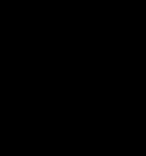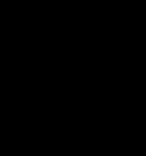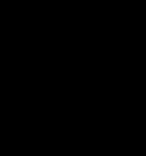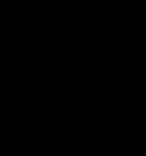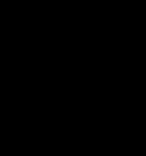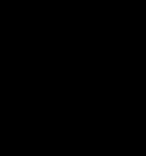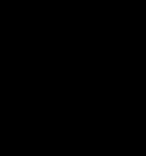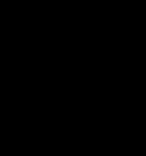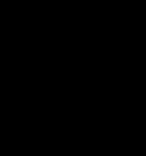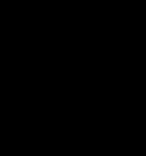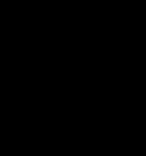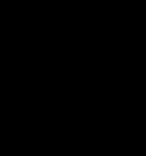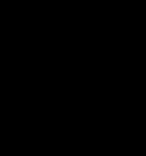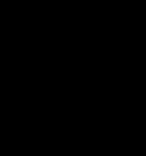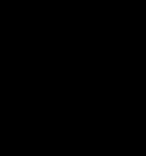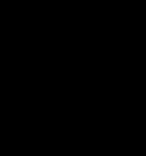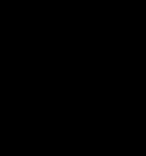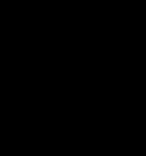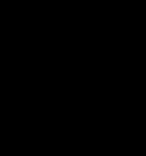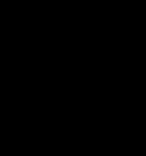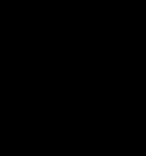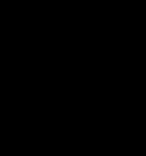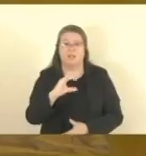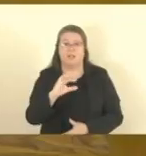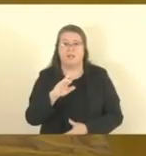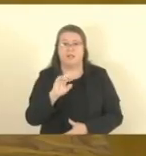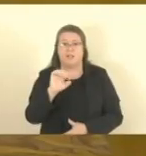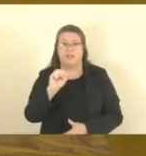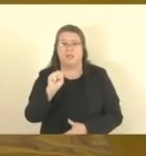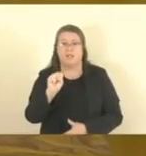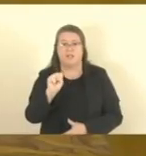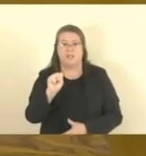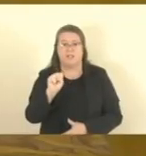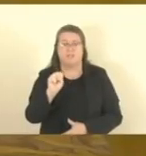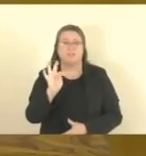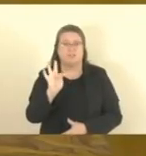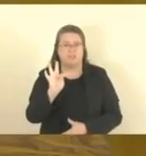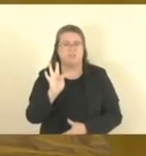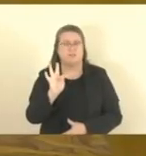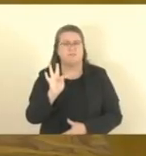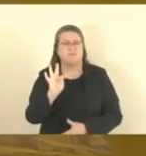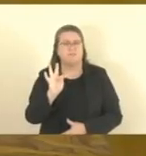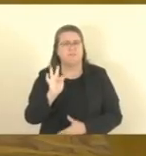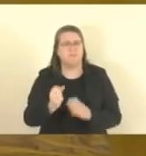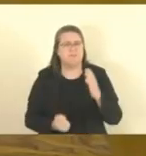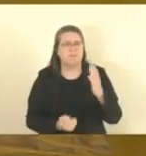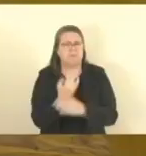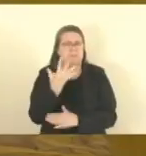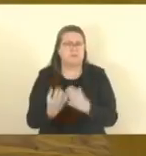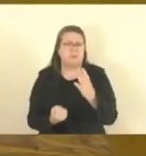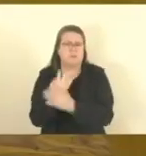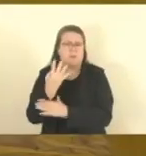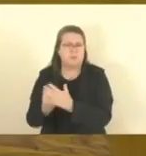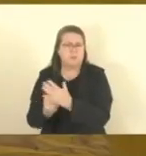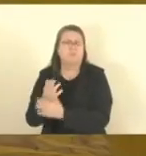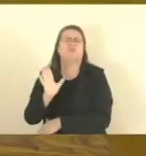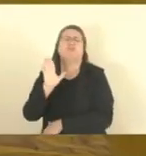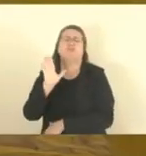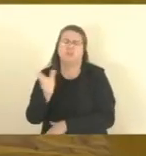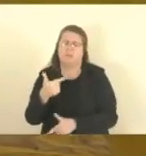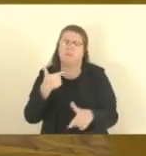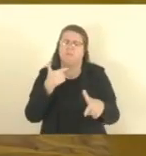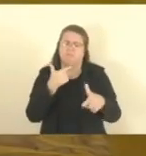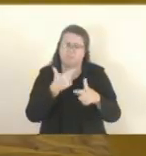criou problemas para o meio ambiente capixaba. A SEACREST criou, ao ano passado, em